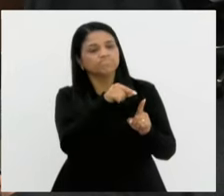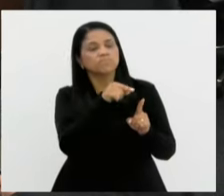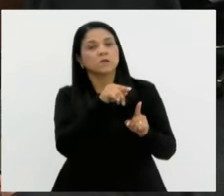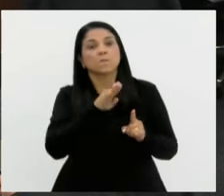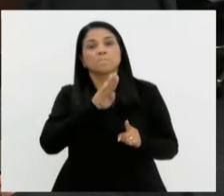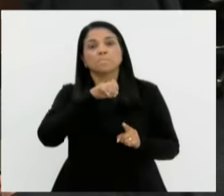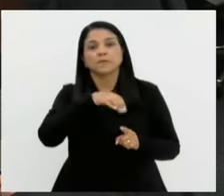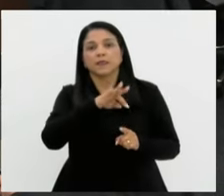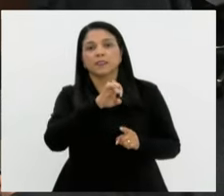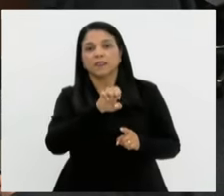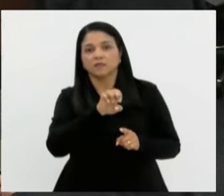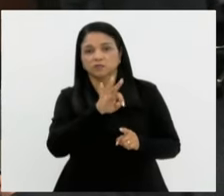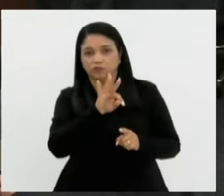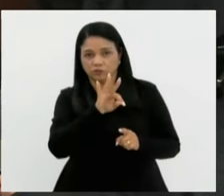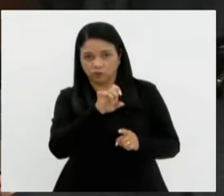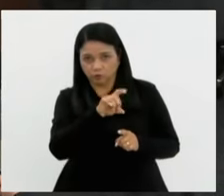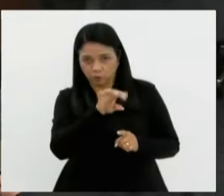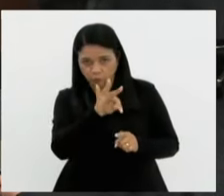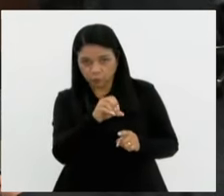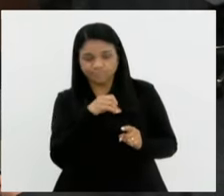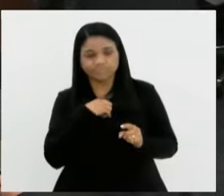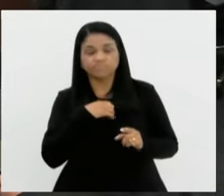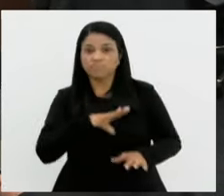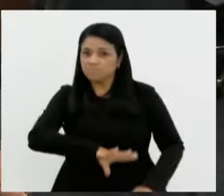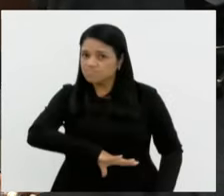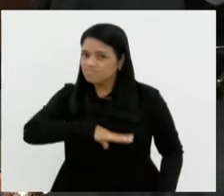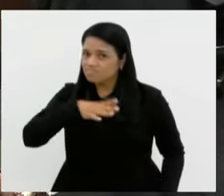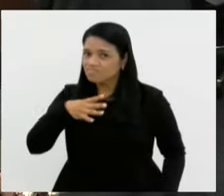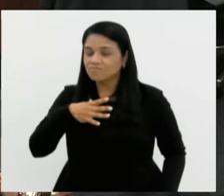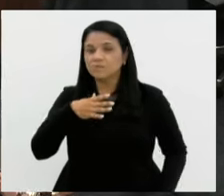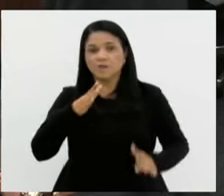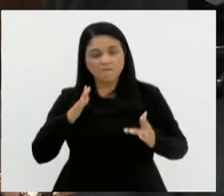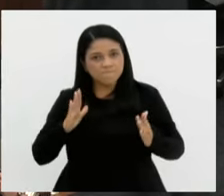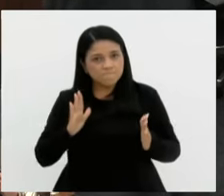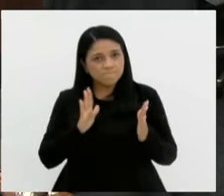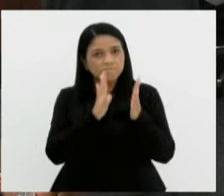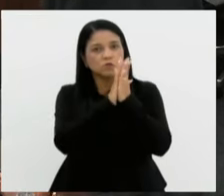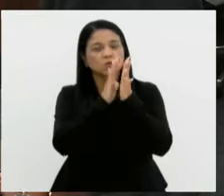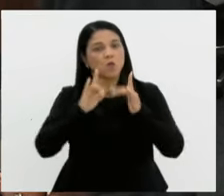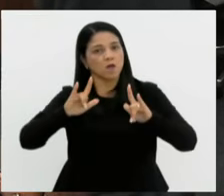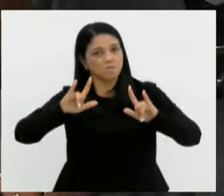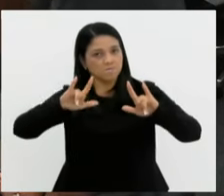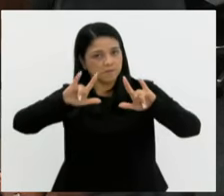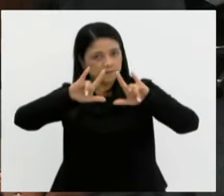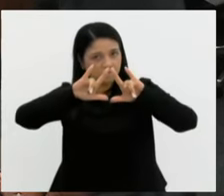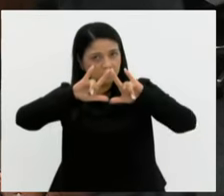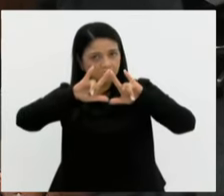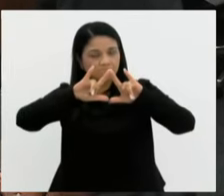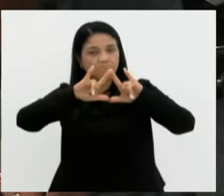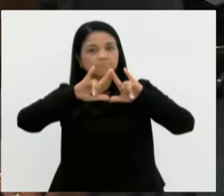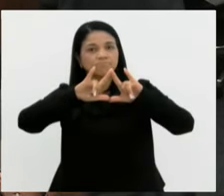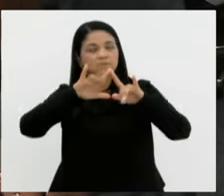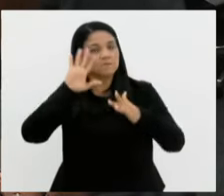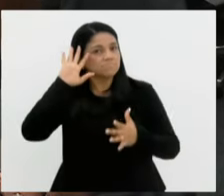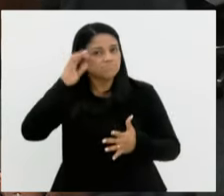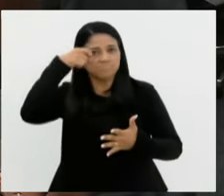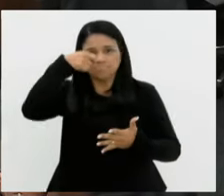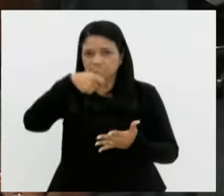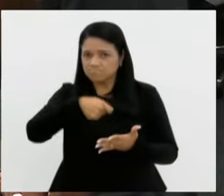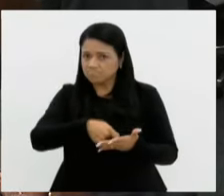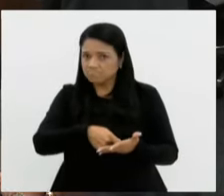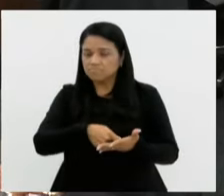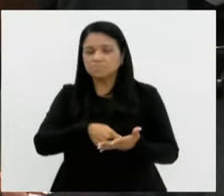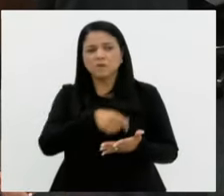a decisão, uma decisão corajosa de enfrentamento à milícia, tomou uma medida dura contra várias